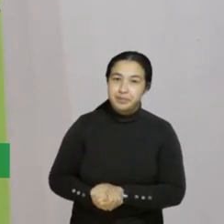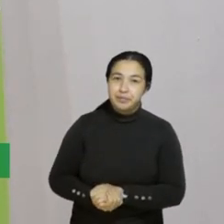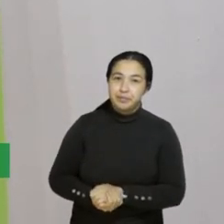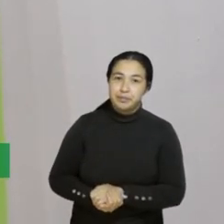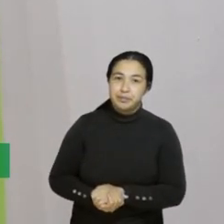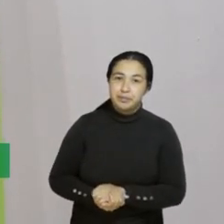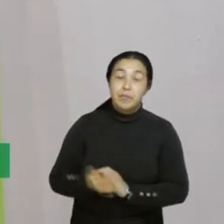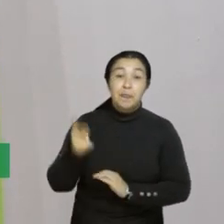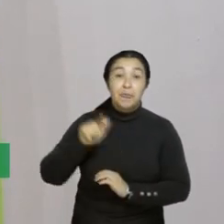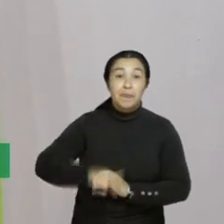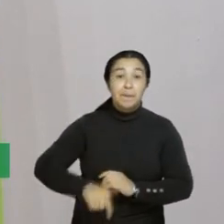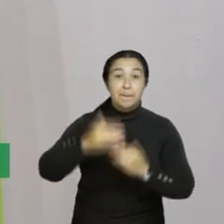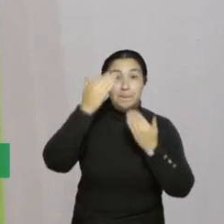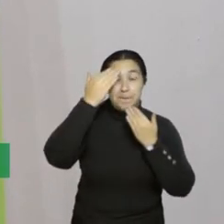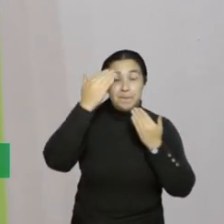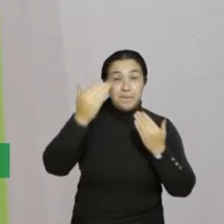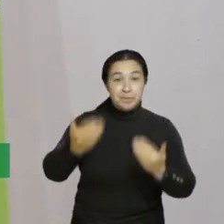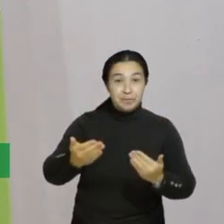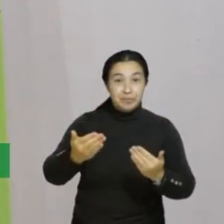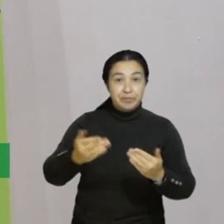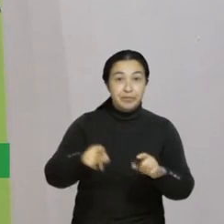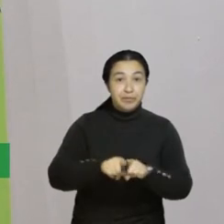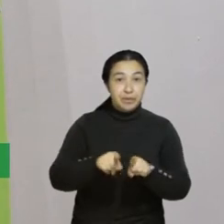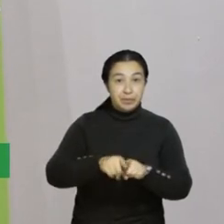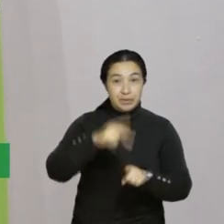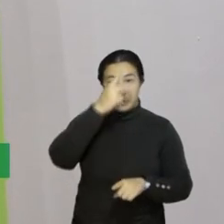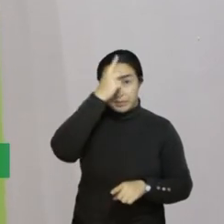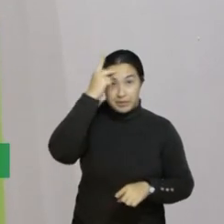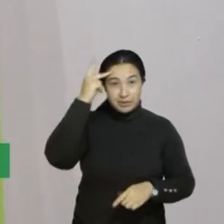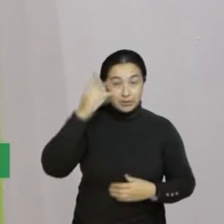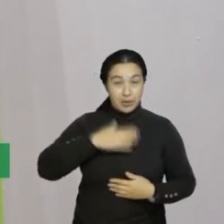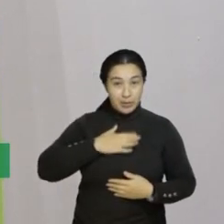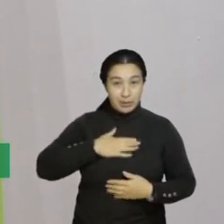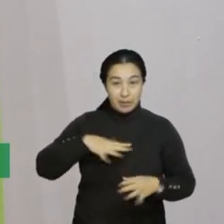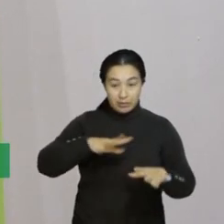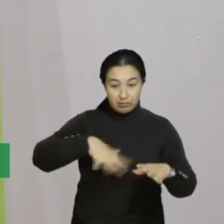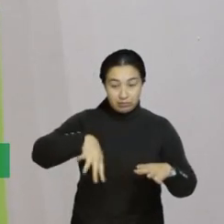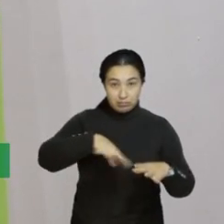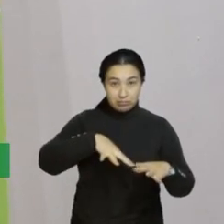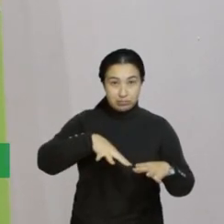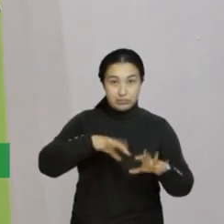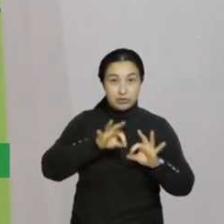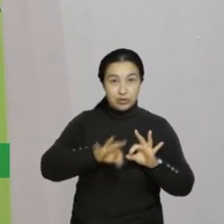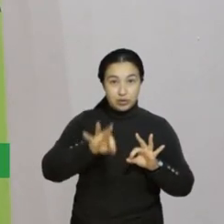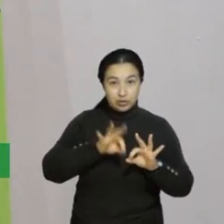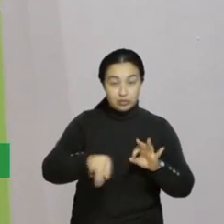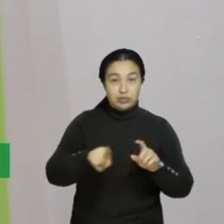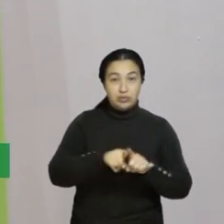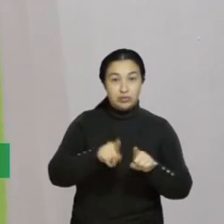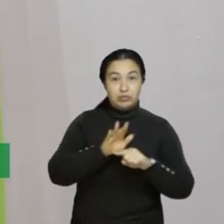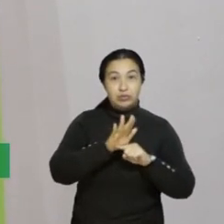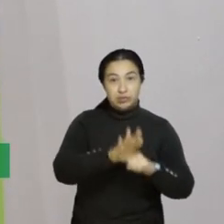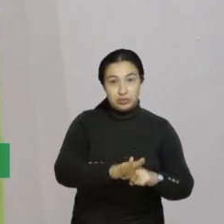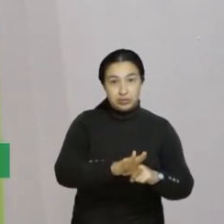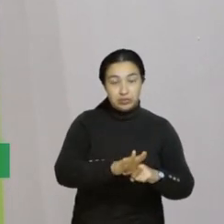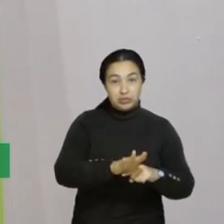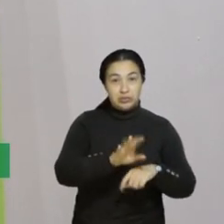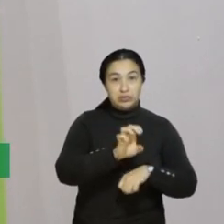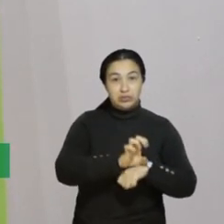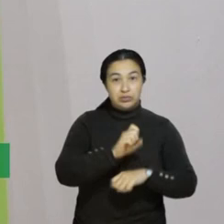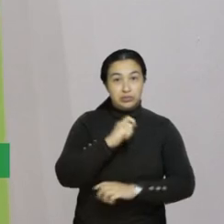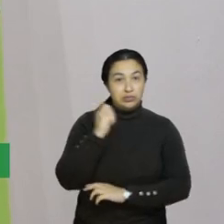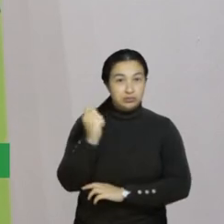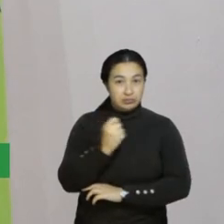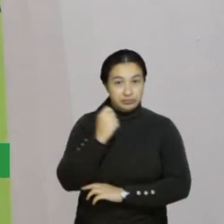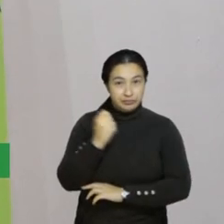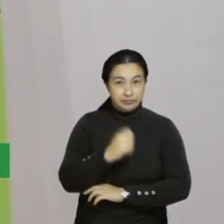os agradecimentos às pessoas lá da minha região e às instituições que se envolveram muito nessa ajuda humanitária ao Estado do Rio Grande